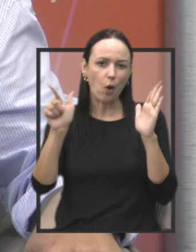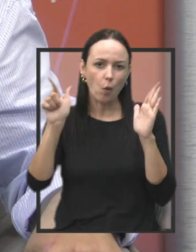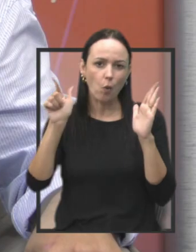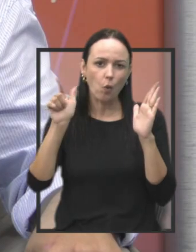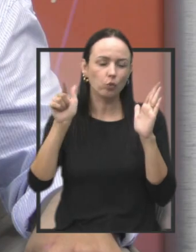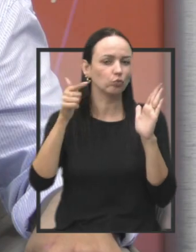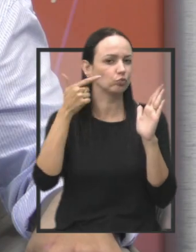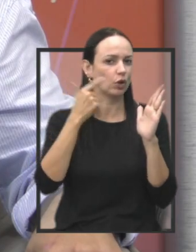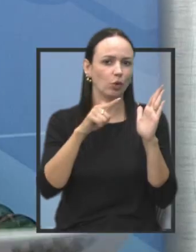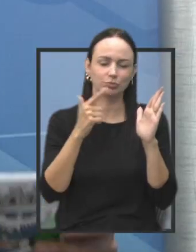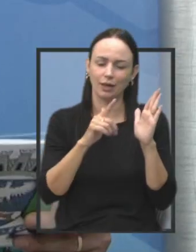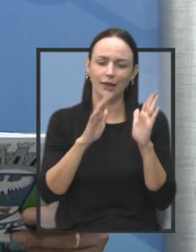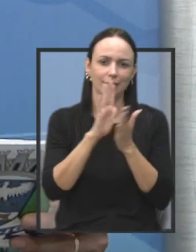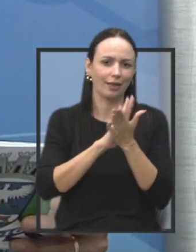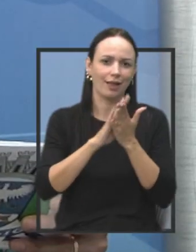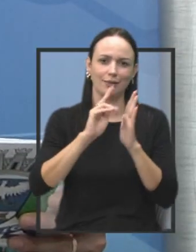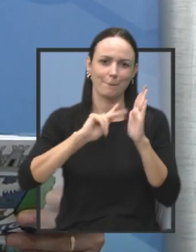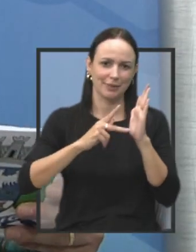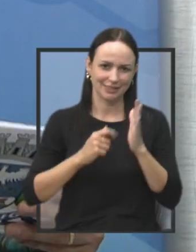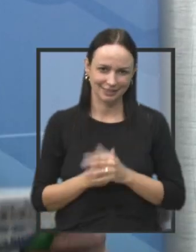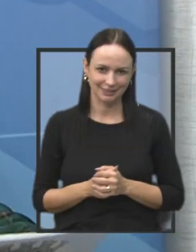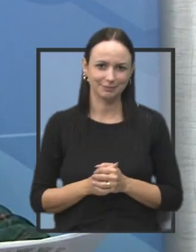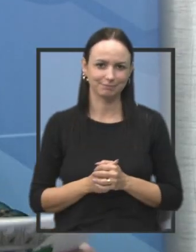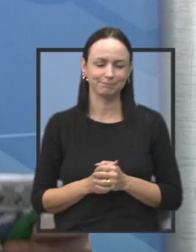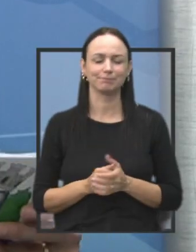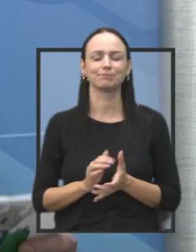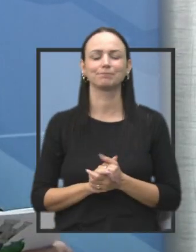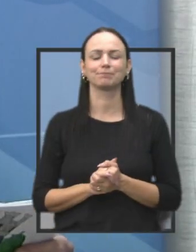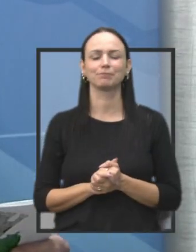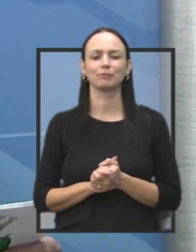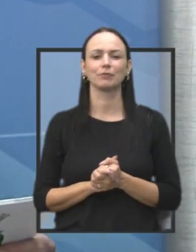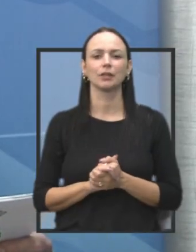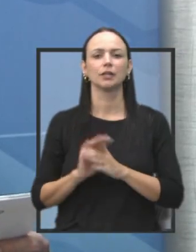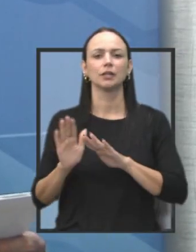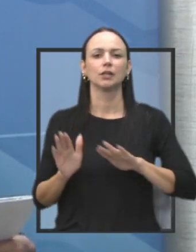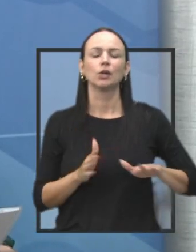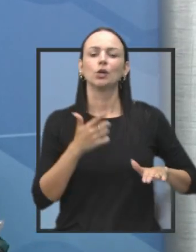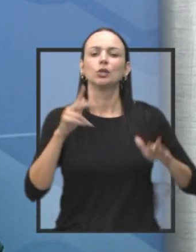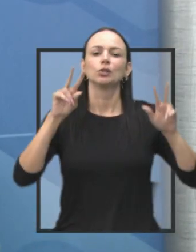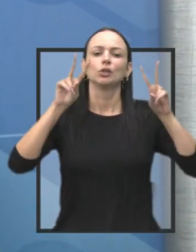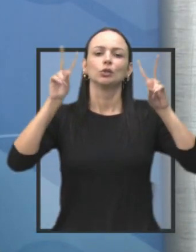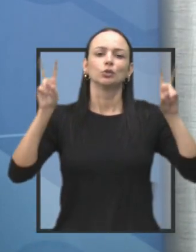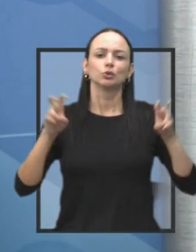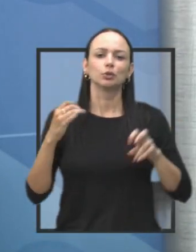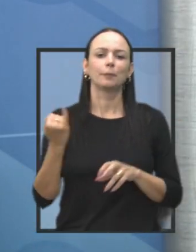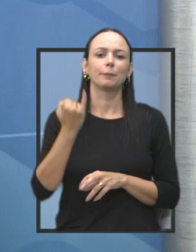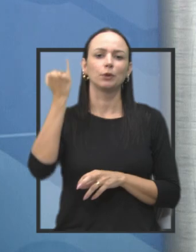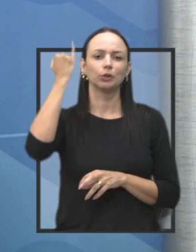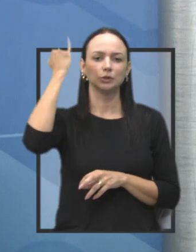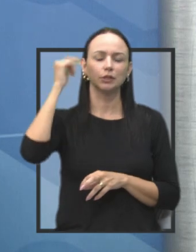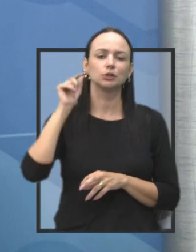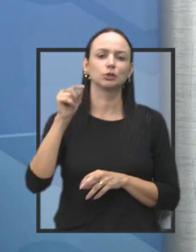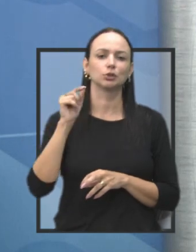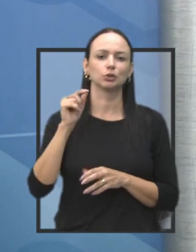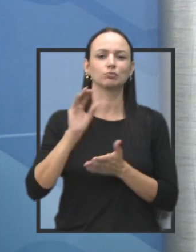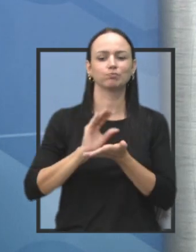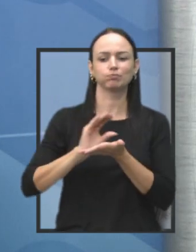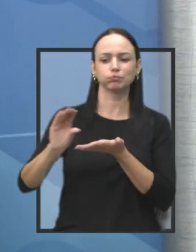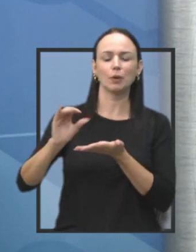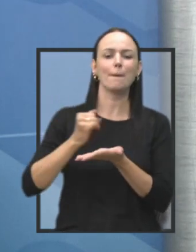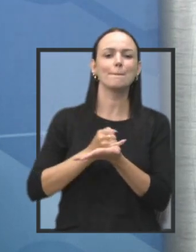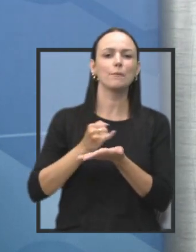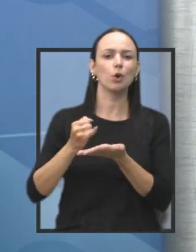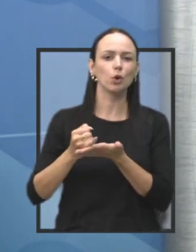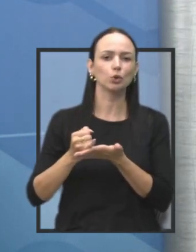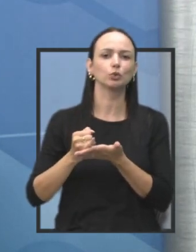PIX. Muito bem. Júnior, um assunto também muito importante é a questão da destinação de parte do imposto de renda